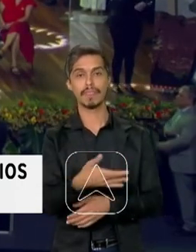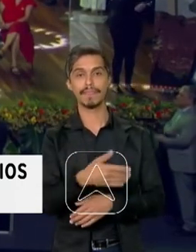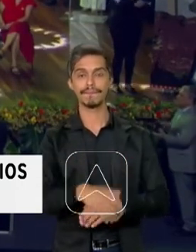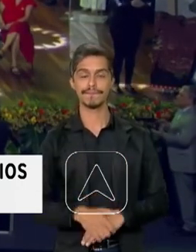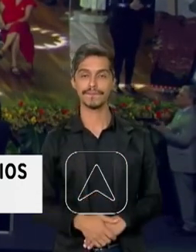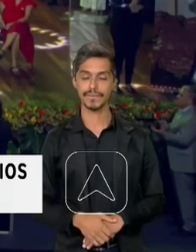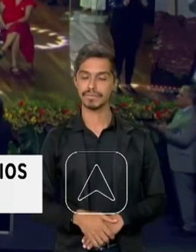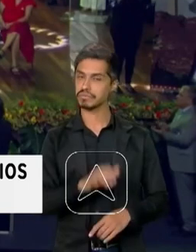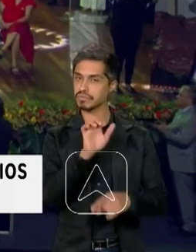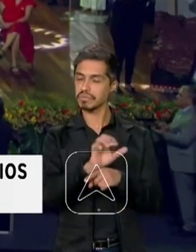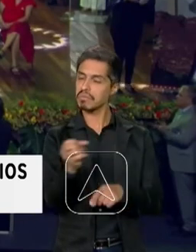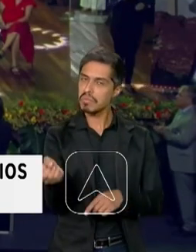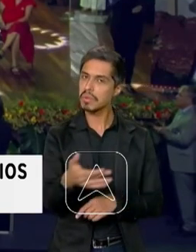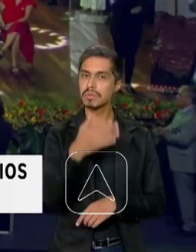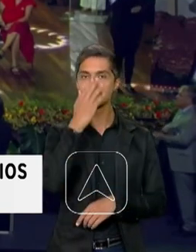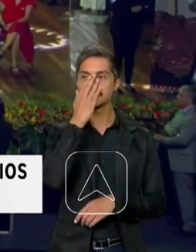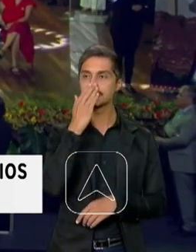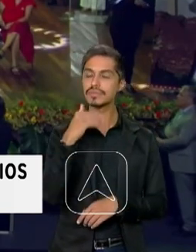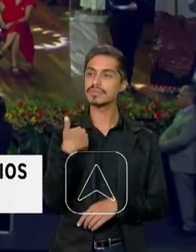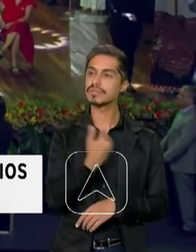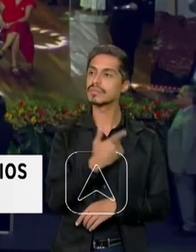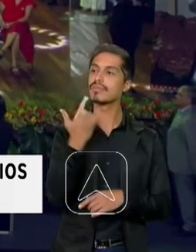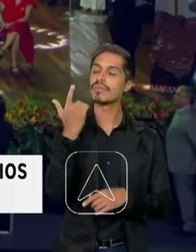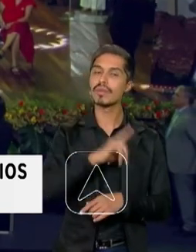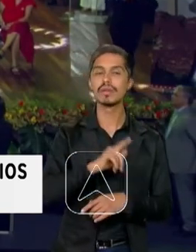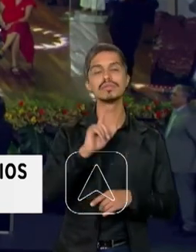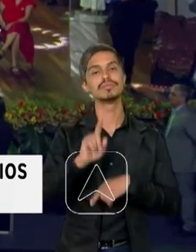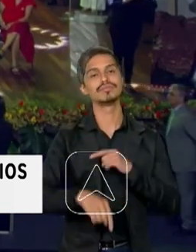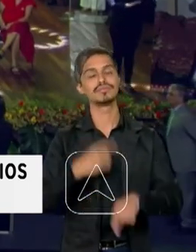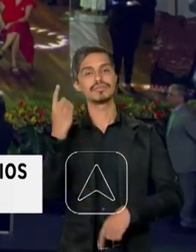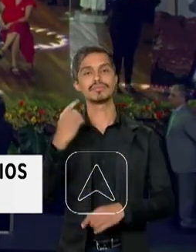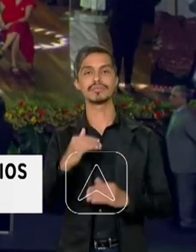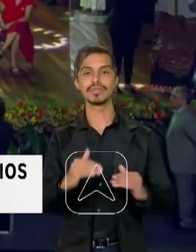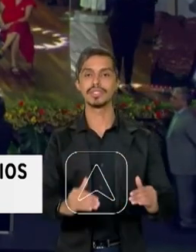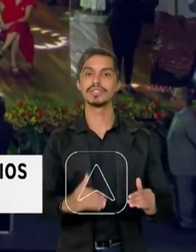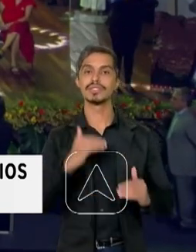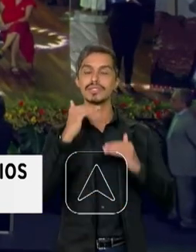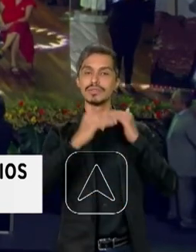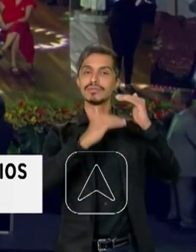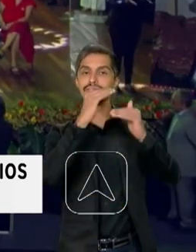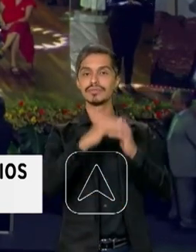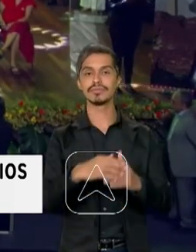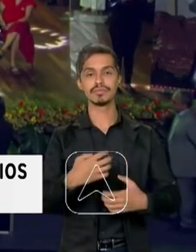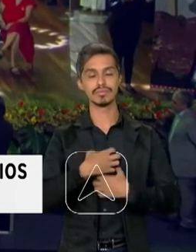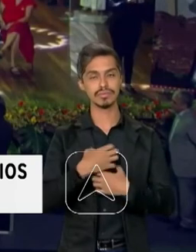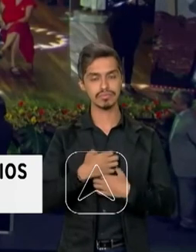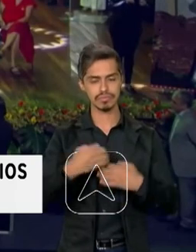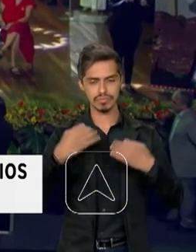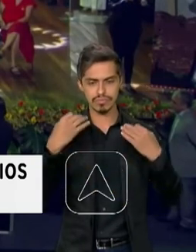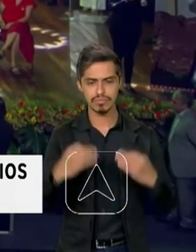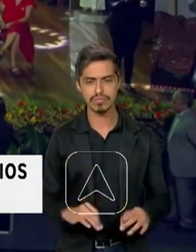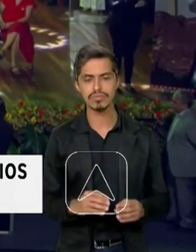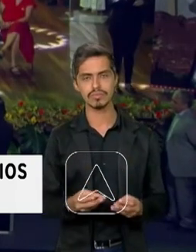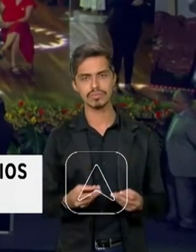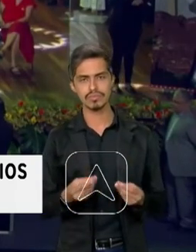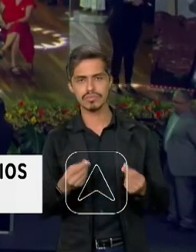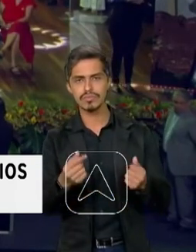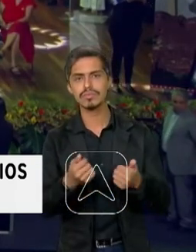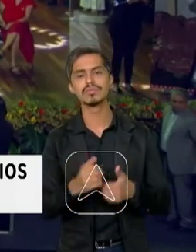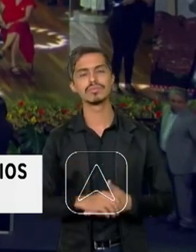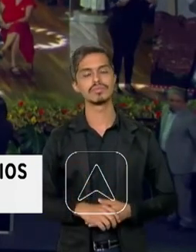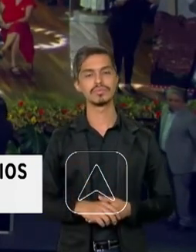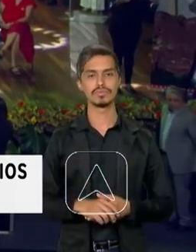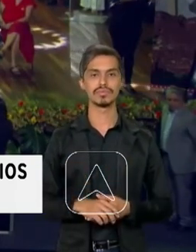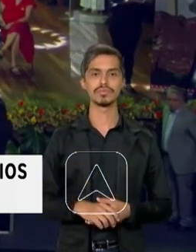gente pudesse gerar desenvolvimento Um porto de granéis sólidos granéis líquidos um